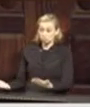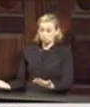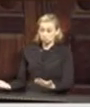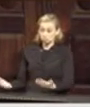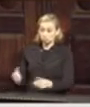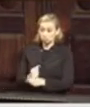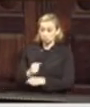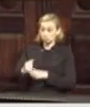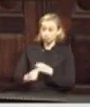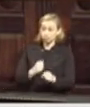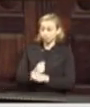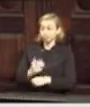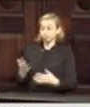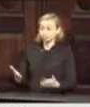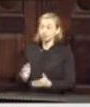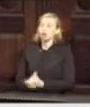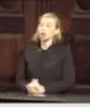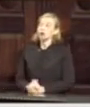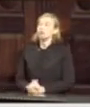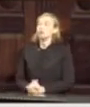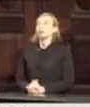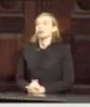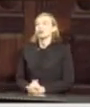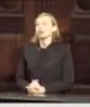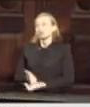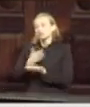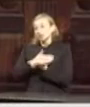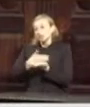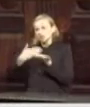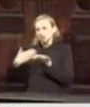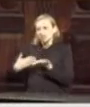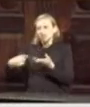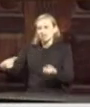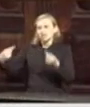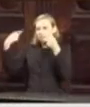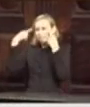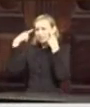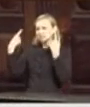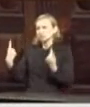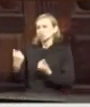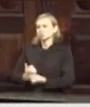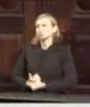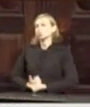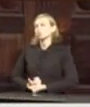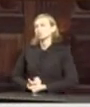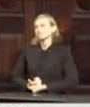aumentar. Então, iniciada essa reflexão inicial,